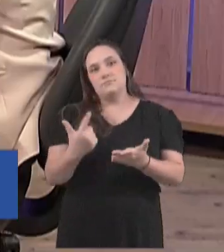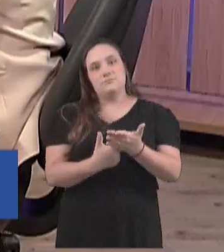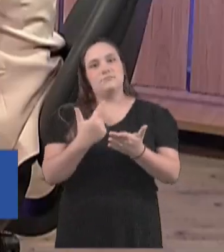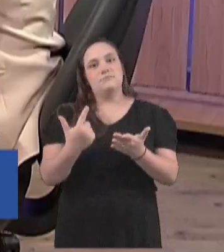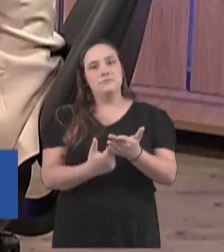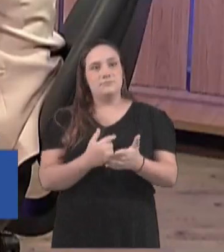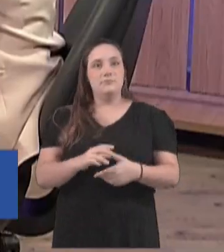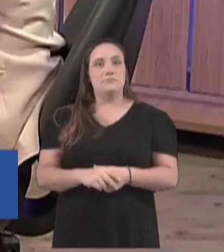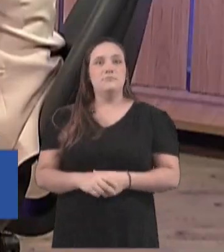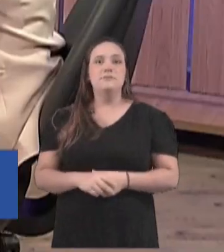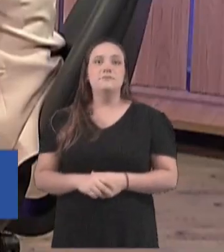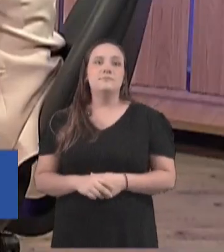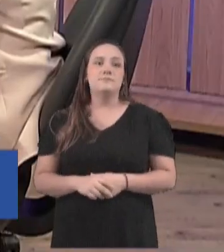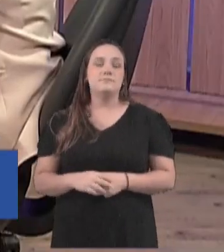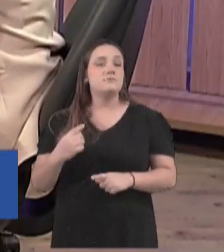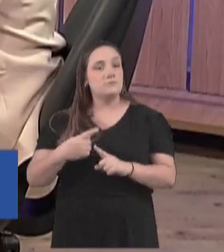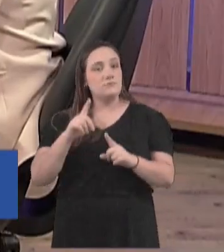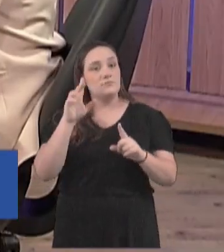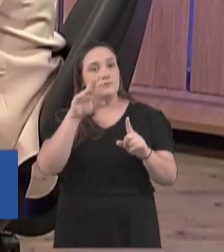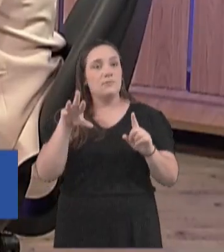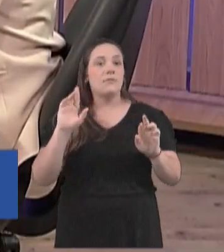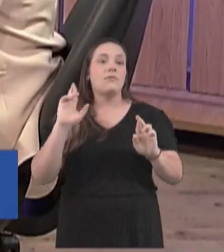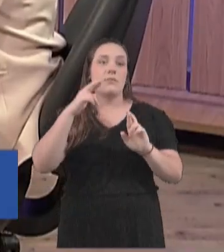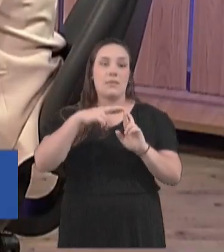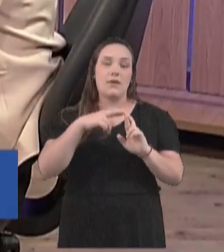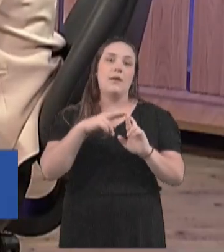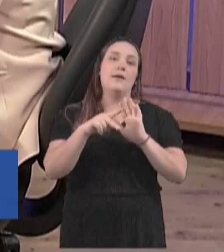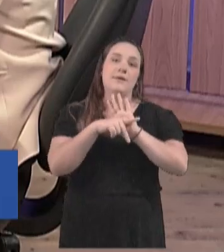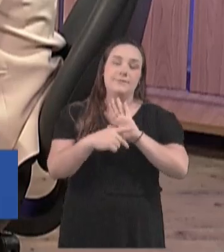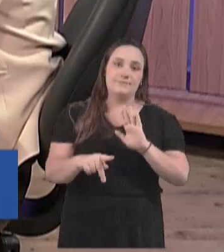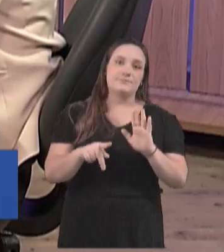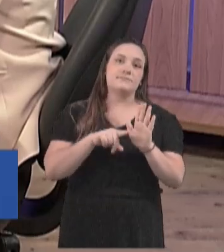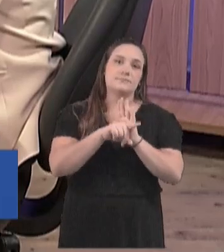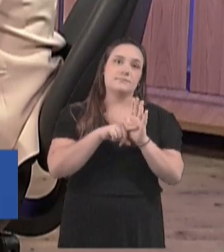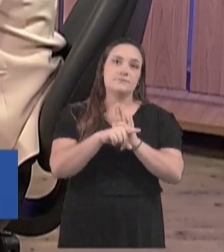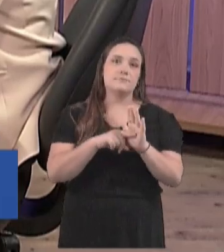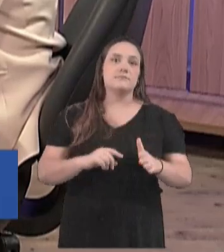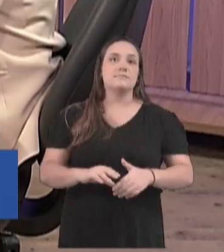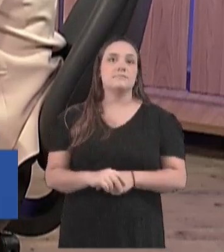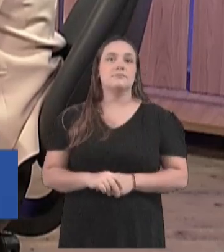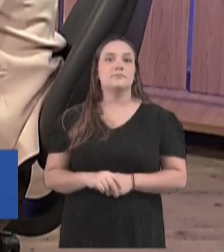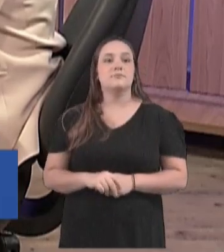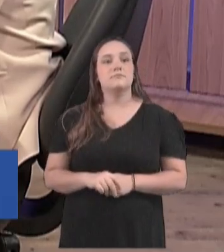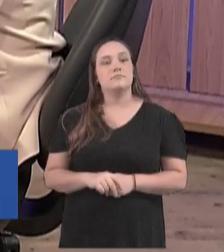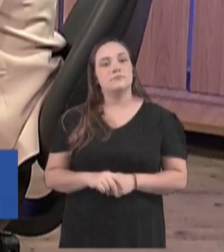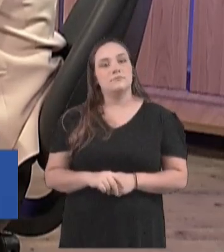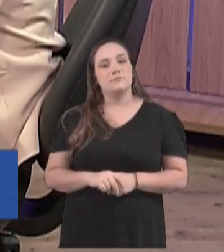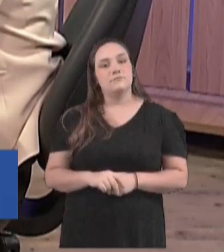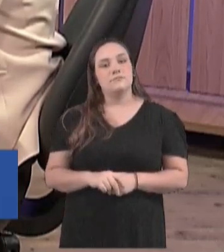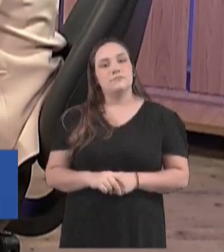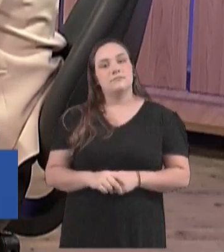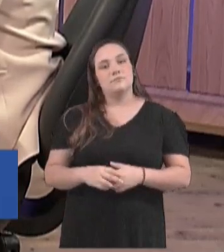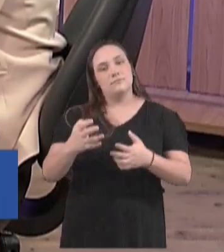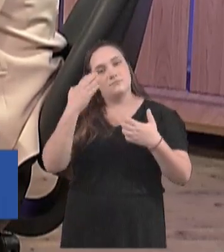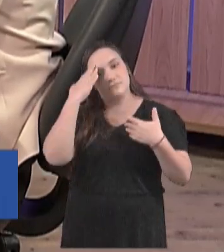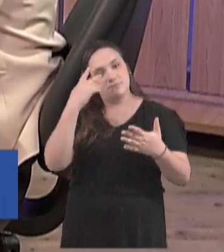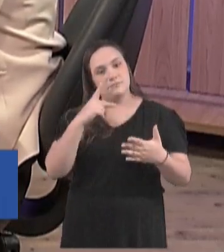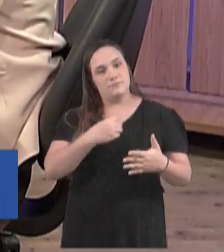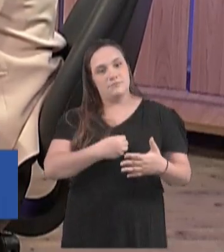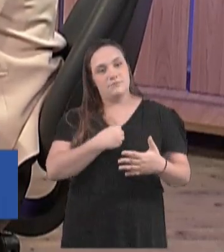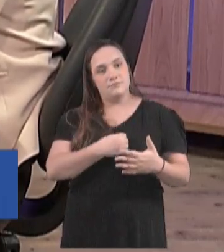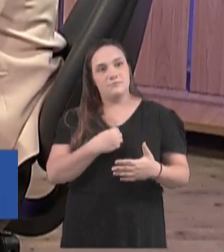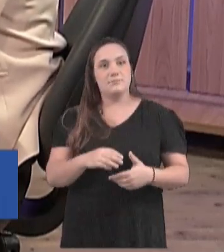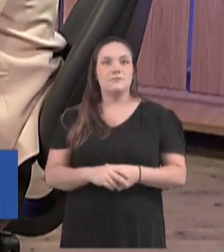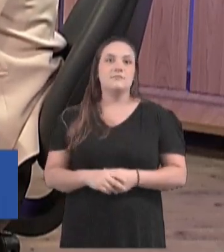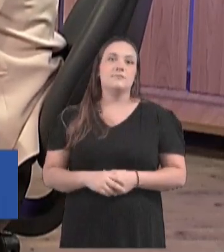essas produções surgem, até porque elas servem de referência, inclusive para pesquisas e tudo mais. Sim. Ana Luzia Abrão, queria muito agradecer a participação da senhora